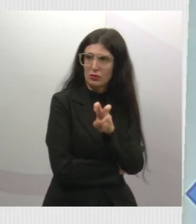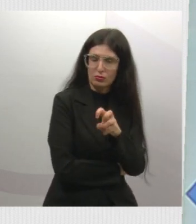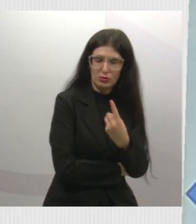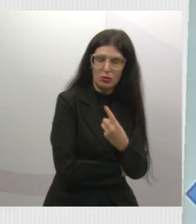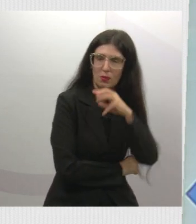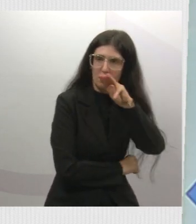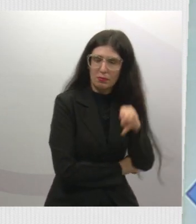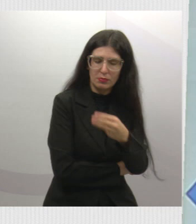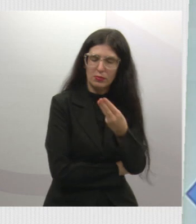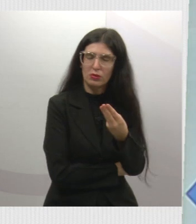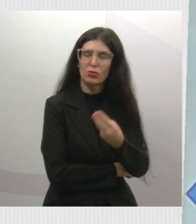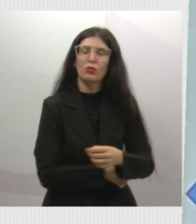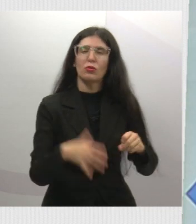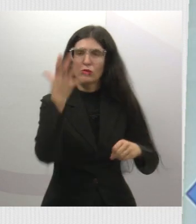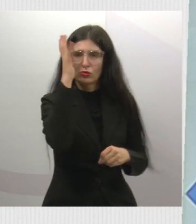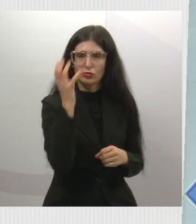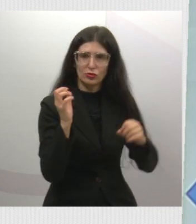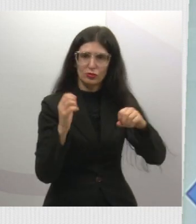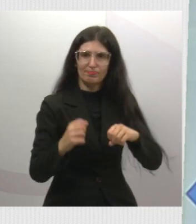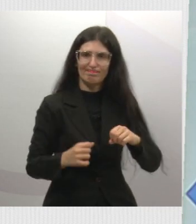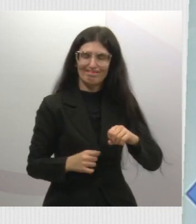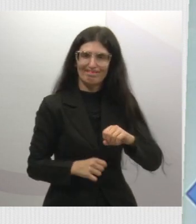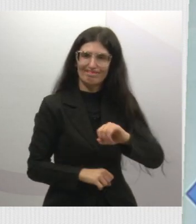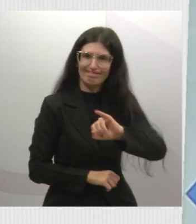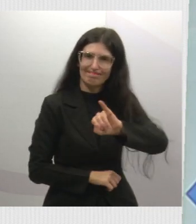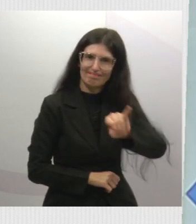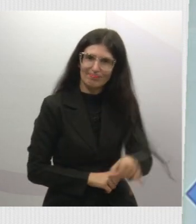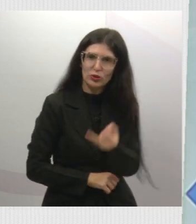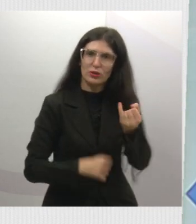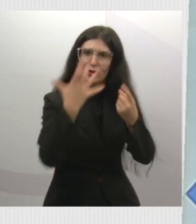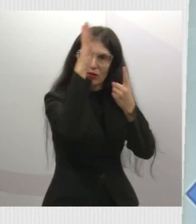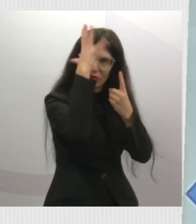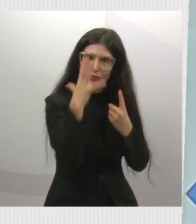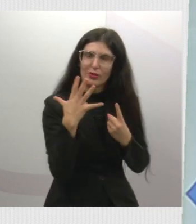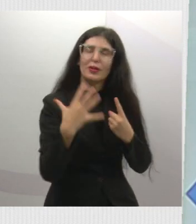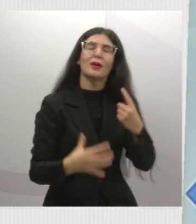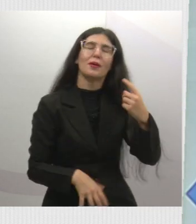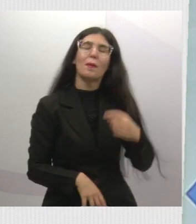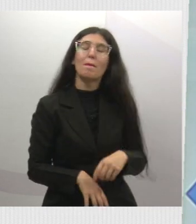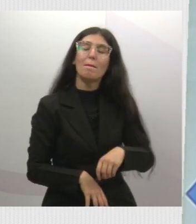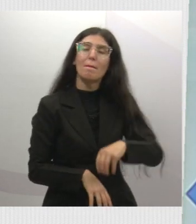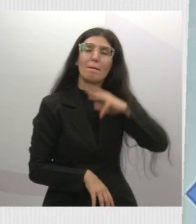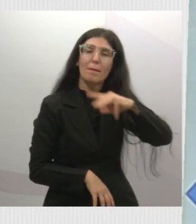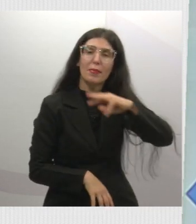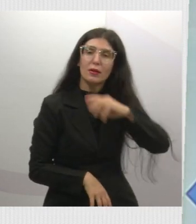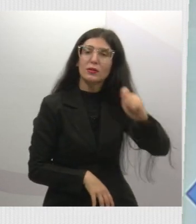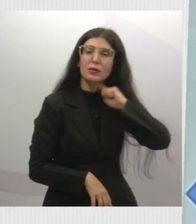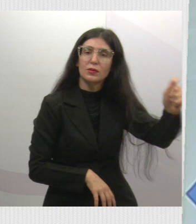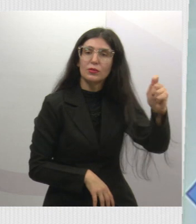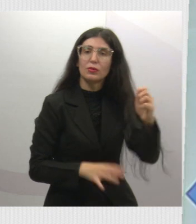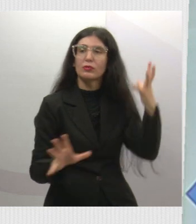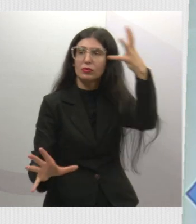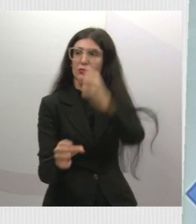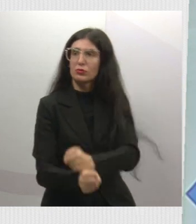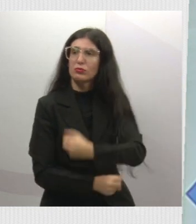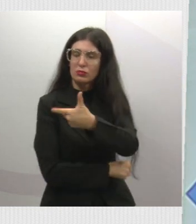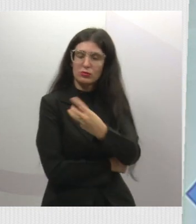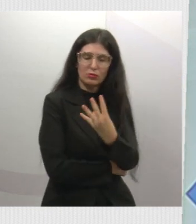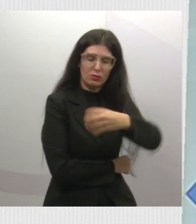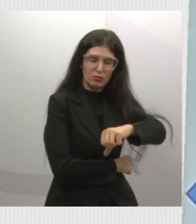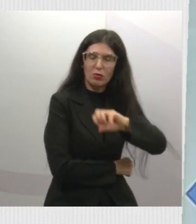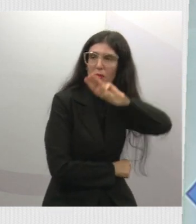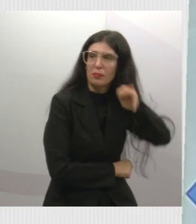primeiro quadrimestre. As suas despesas pagas foram no montante 249